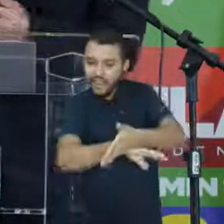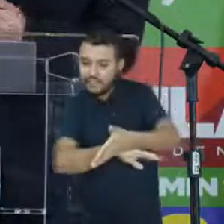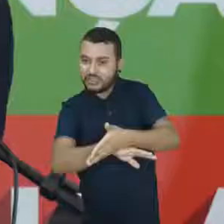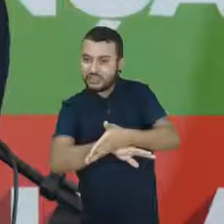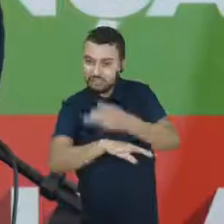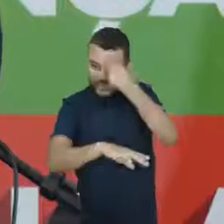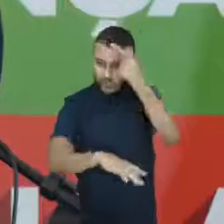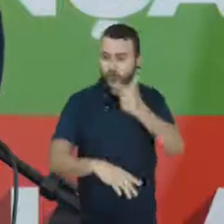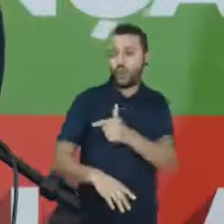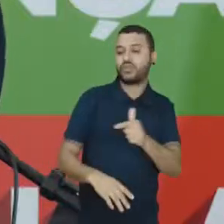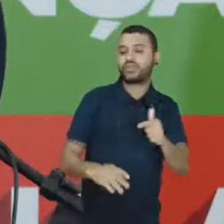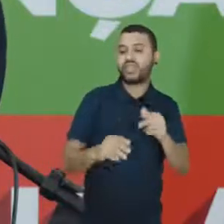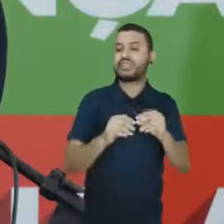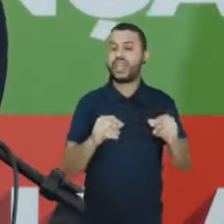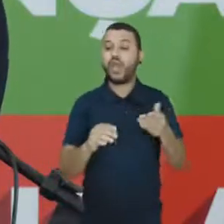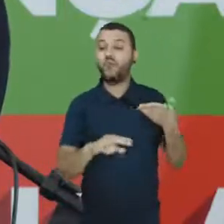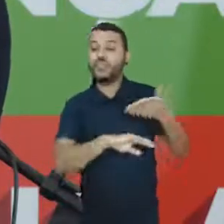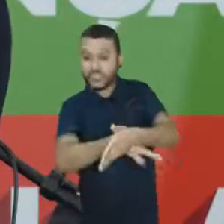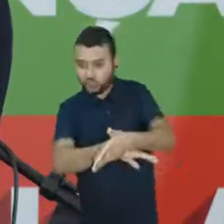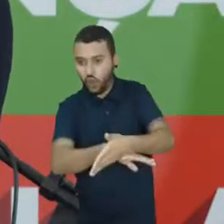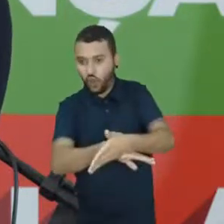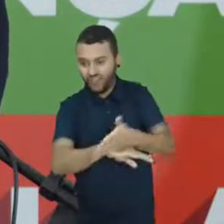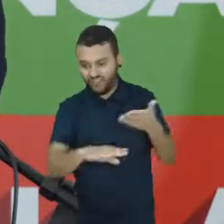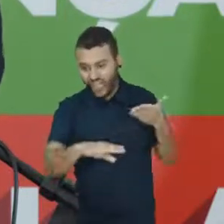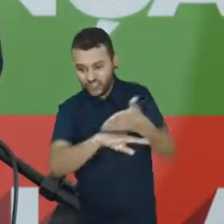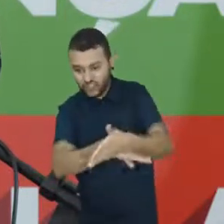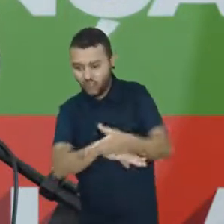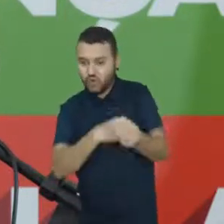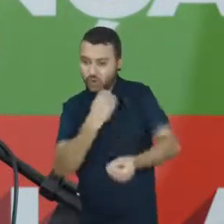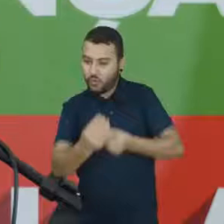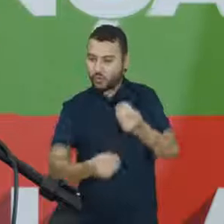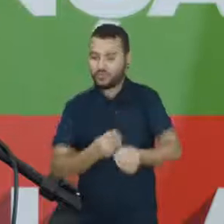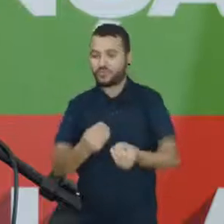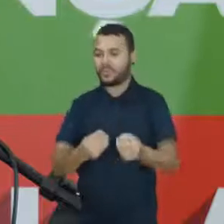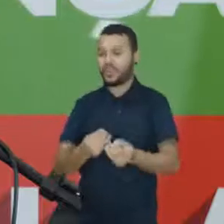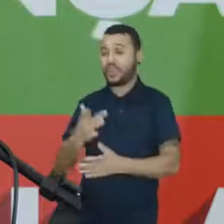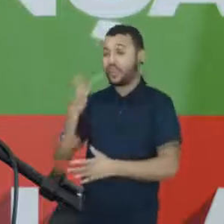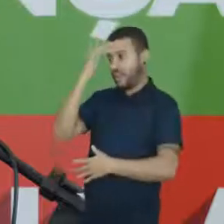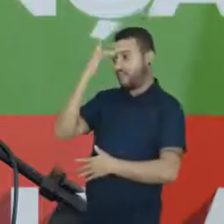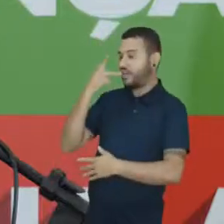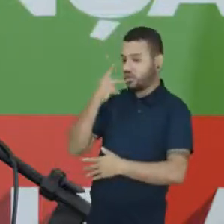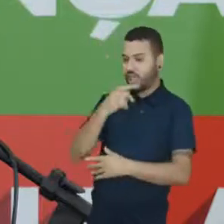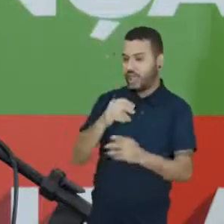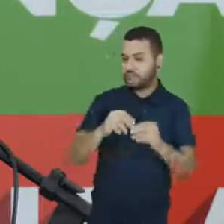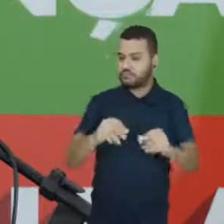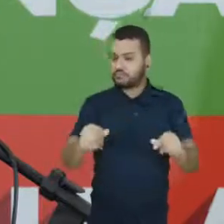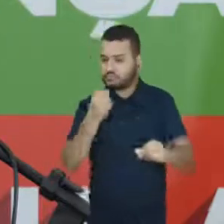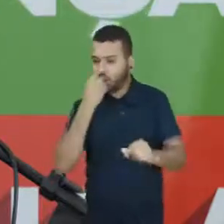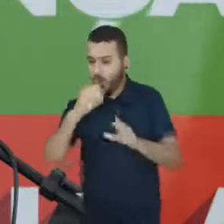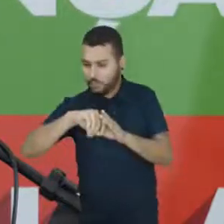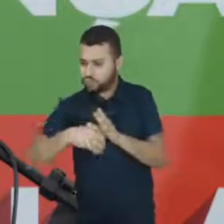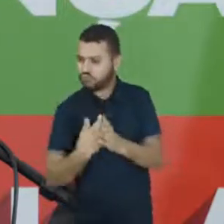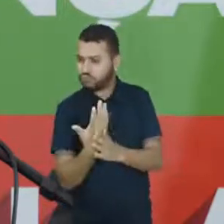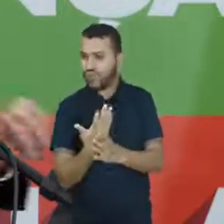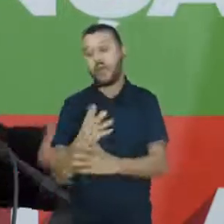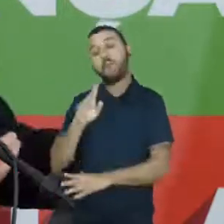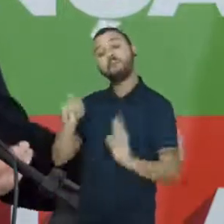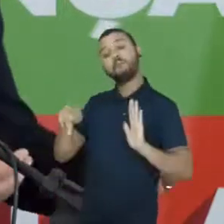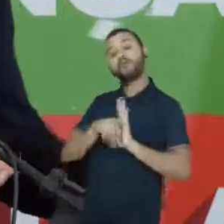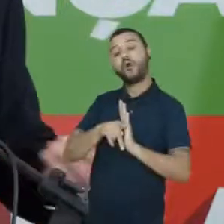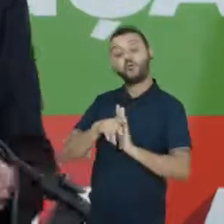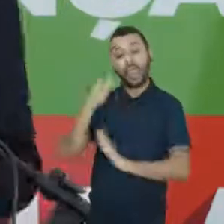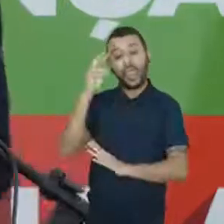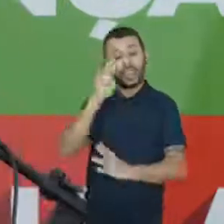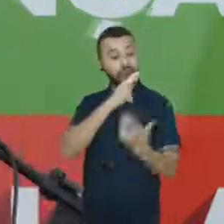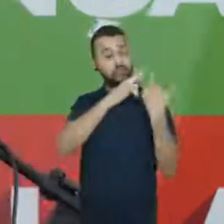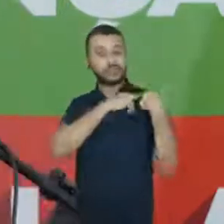Ora, quando o sem terra invadia uma área, quem dizia se ela era produtiva não era o INCRA. E quando o INCRA dizia que não era